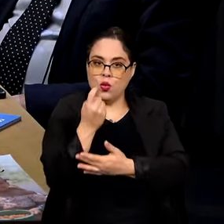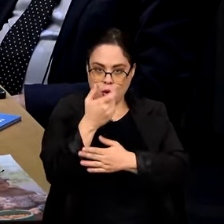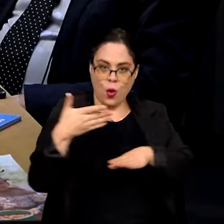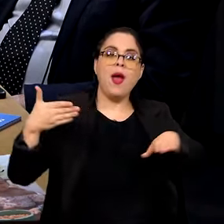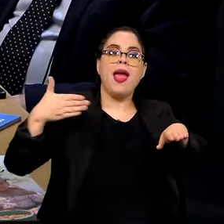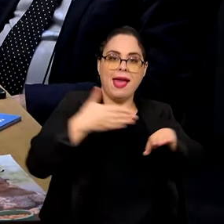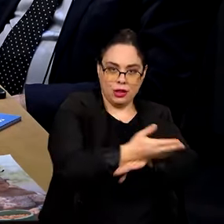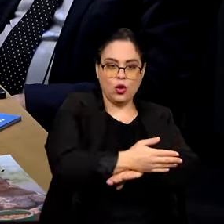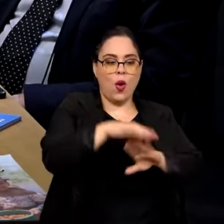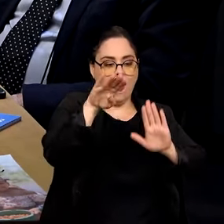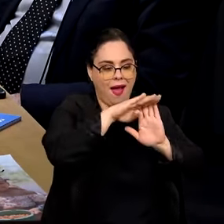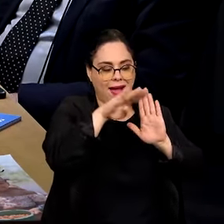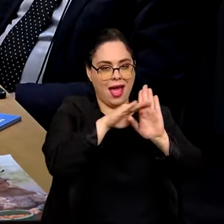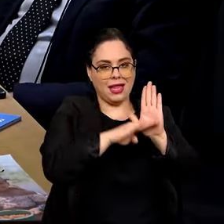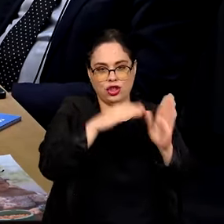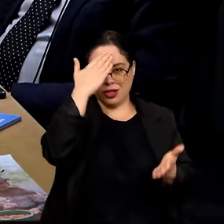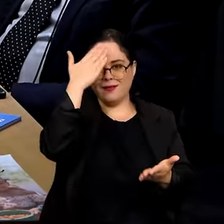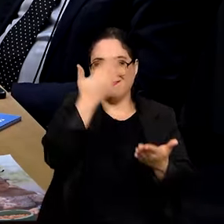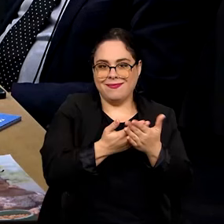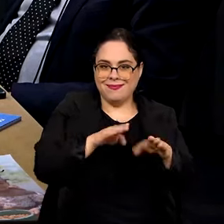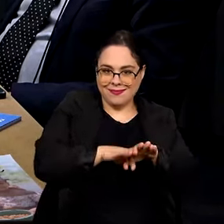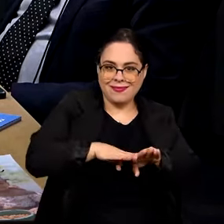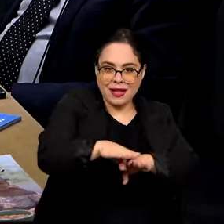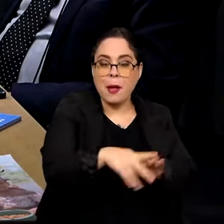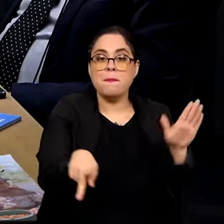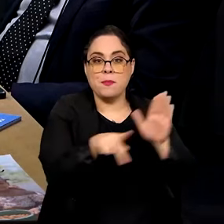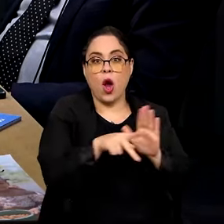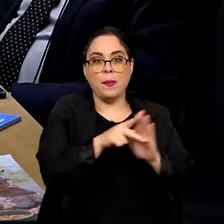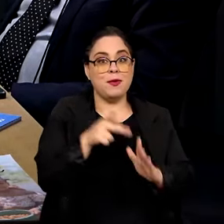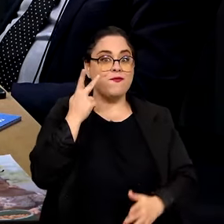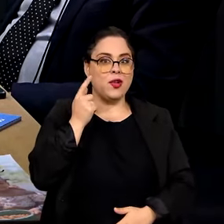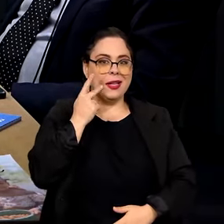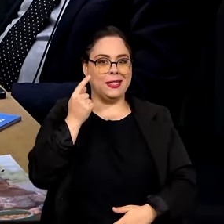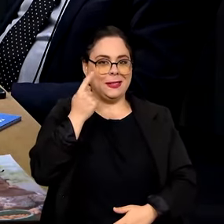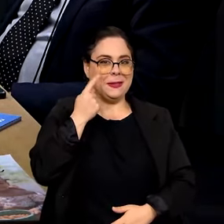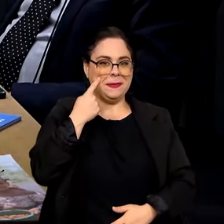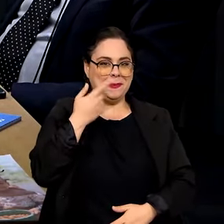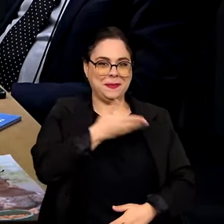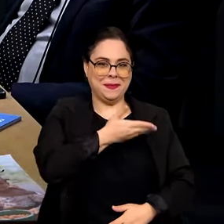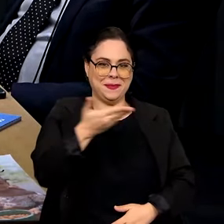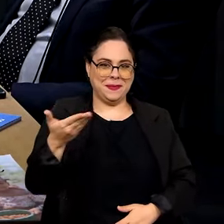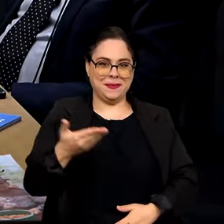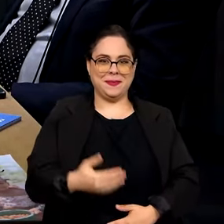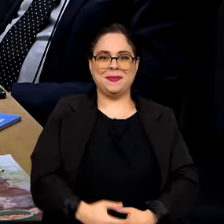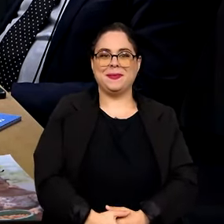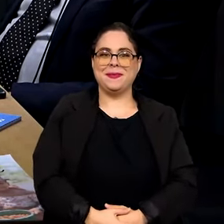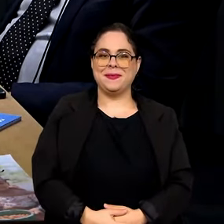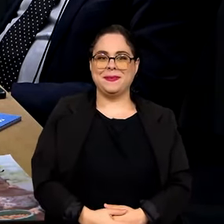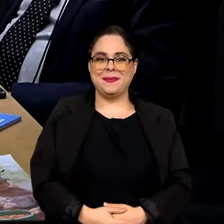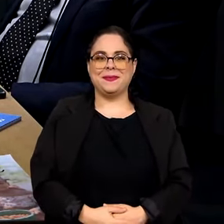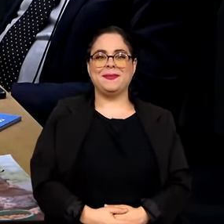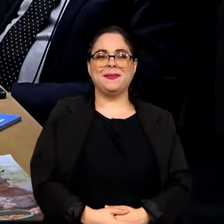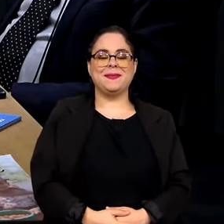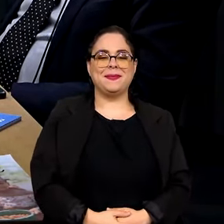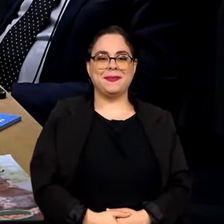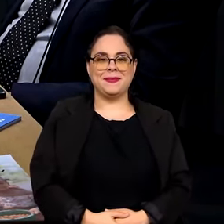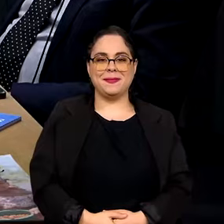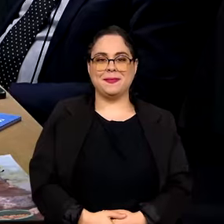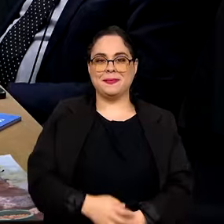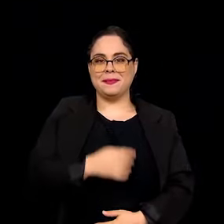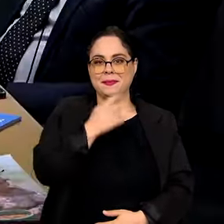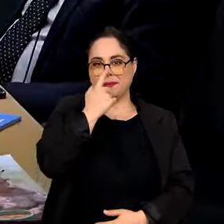cadastro único a acessar o crédito do acredita no primeiro passo em Fortaleza no Ceará vamos conferir o vídeo